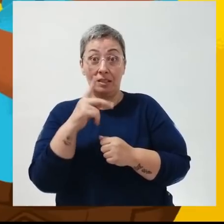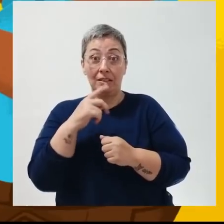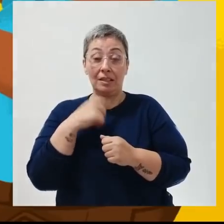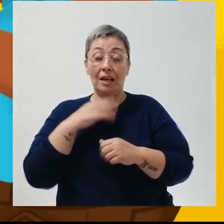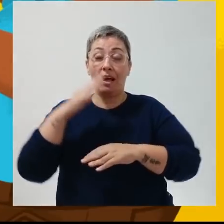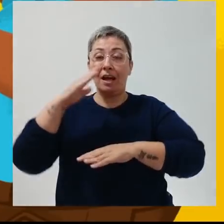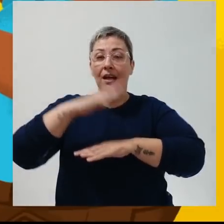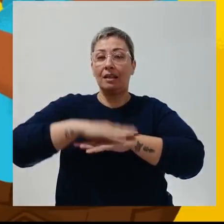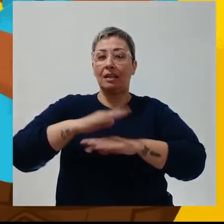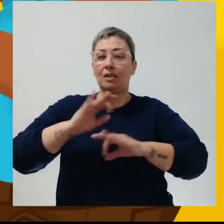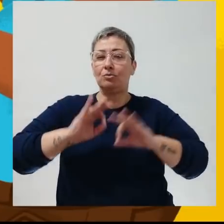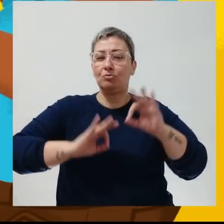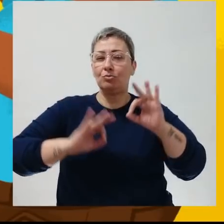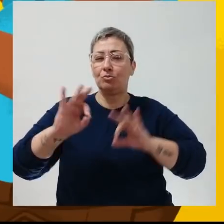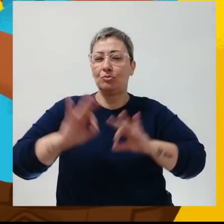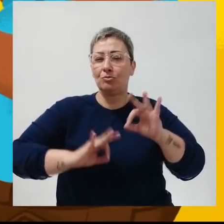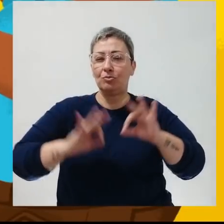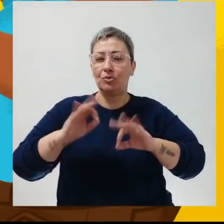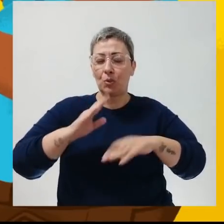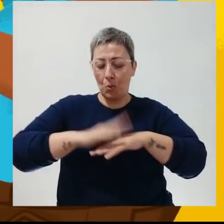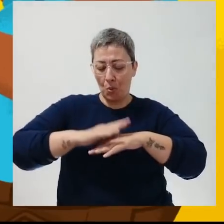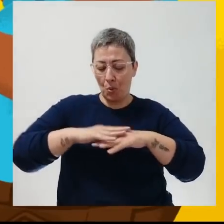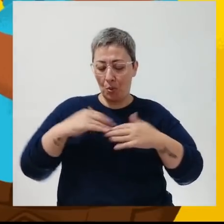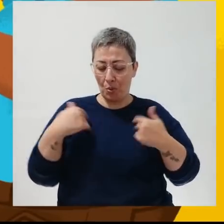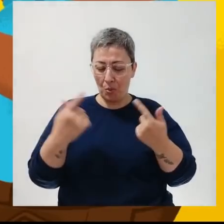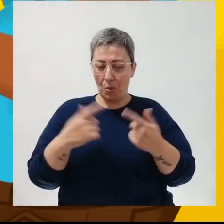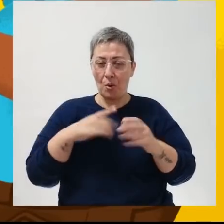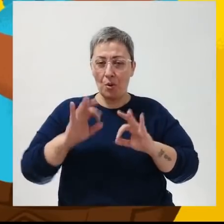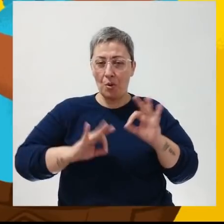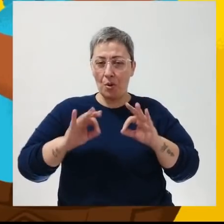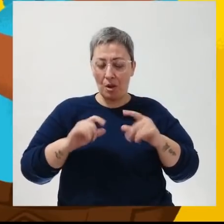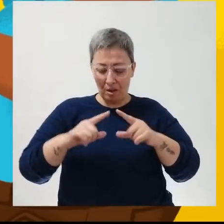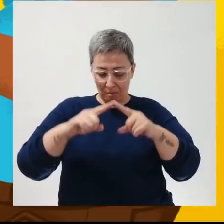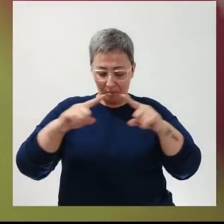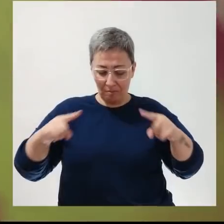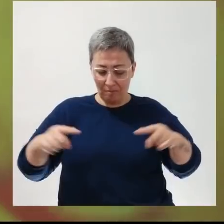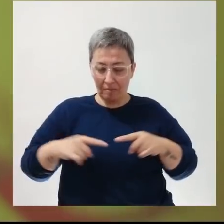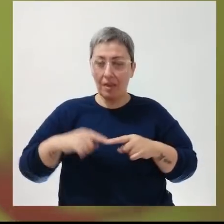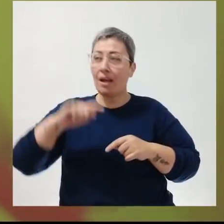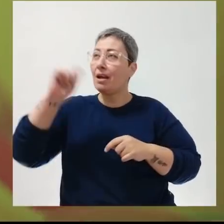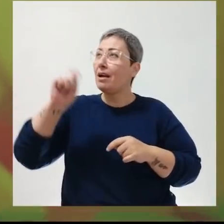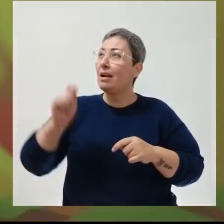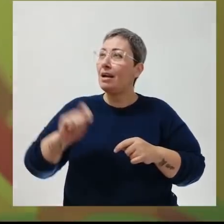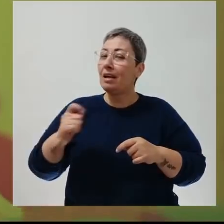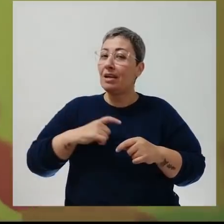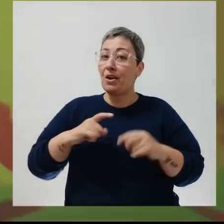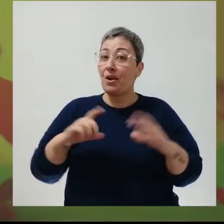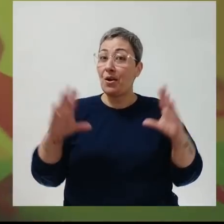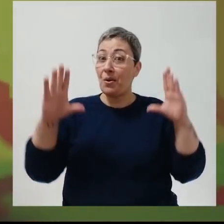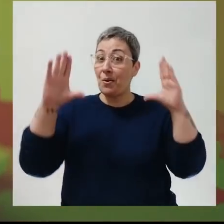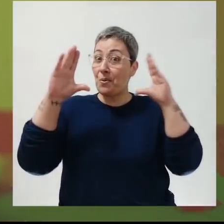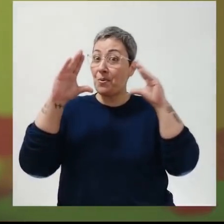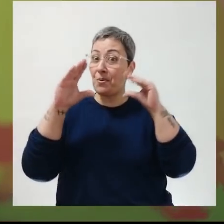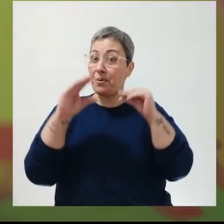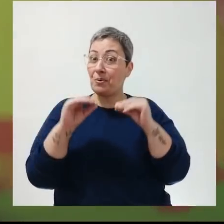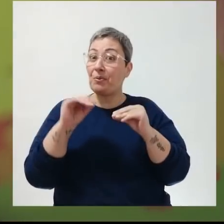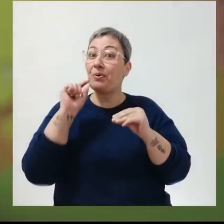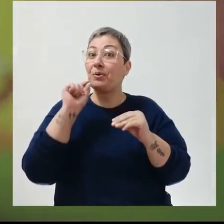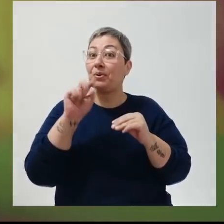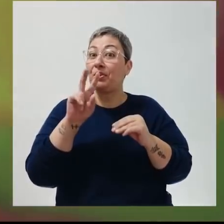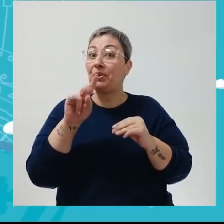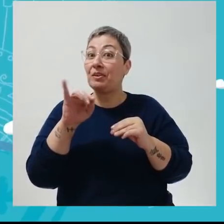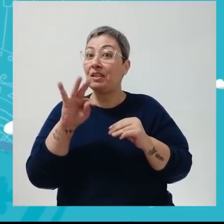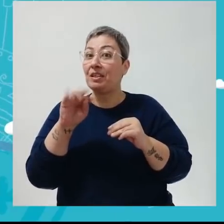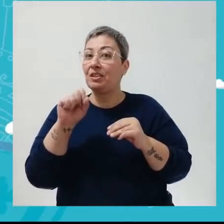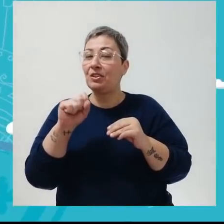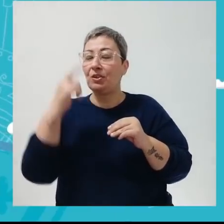tarde construindo com suas próprias mãos uma pipa. Teve uma noite que o